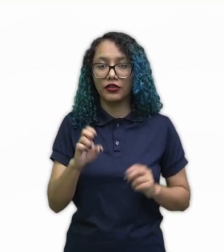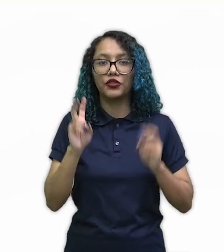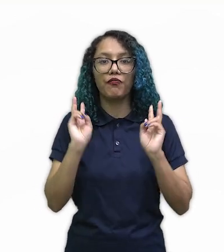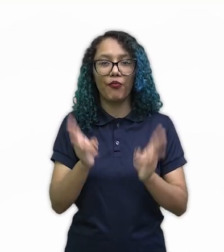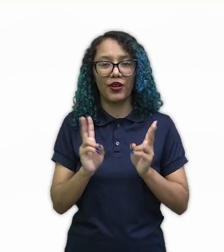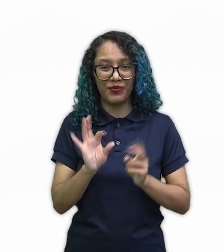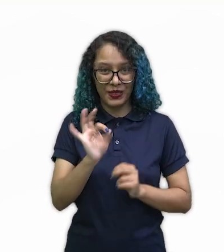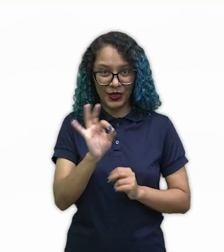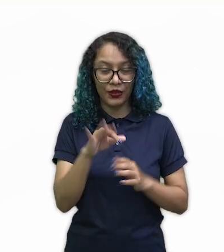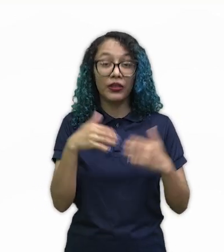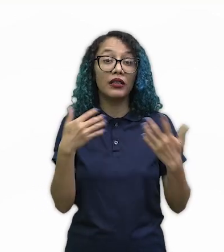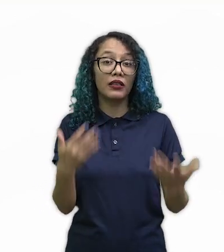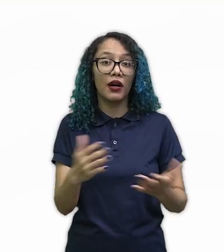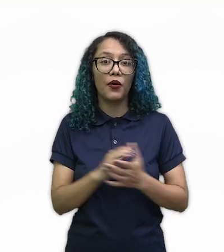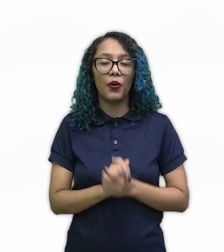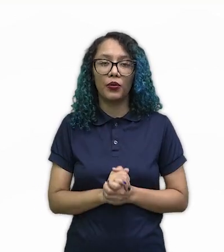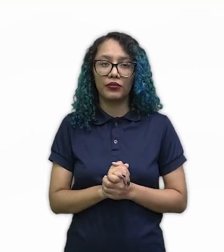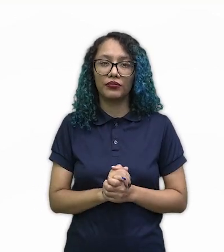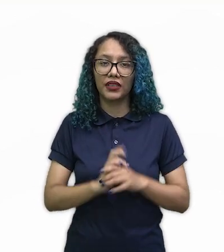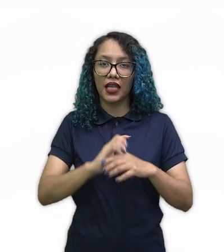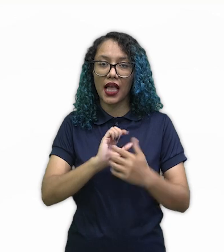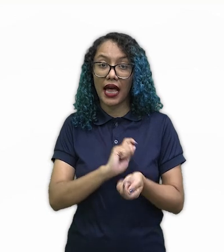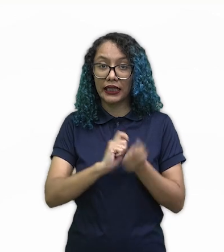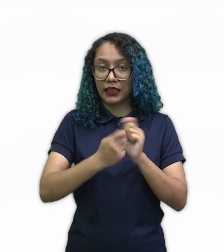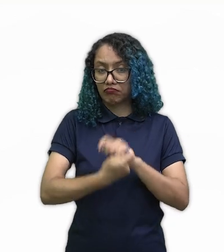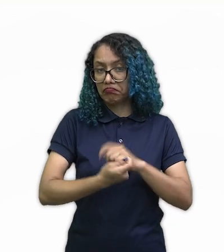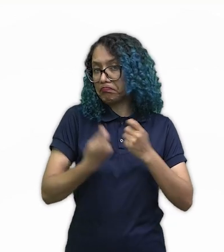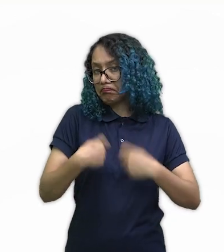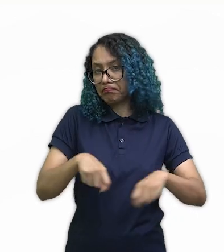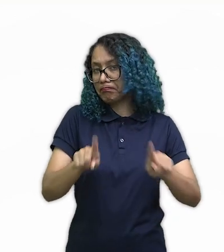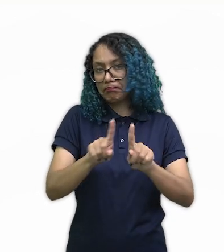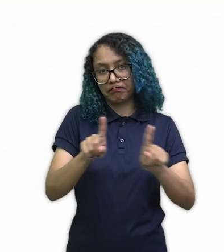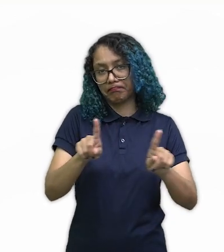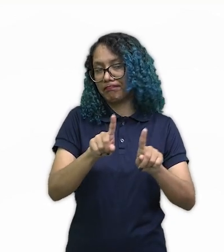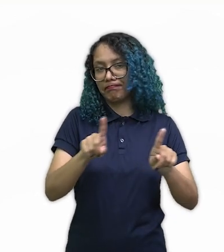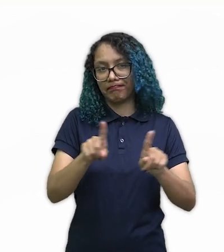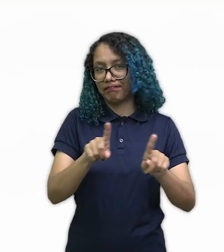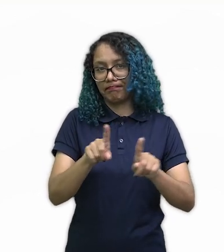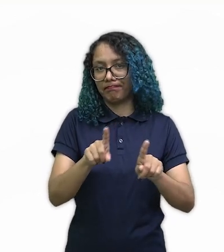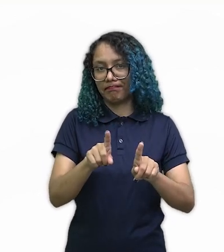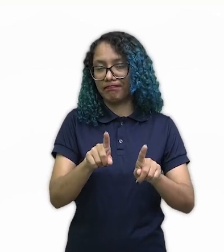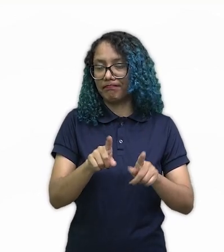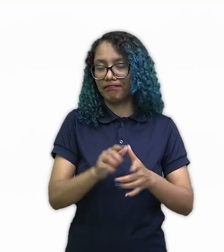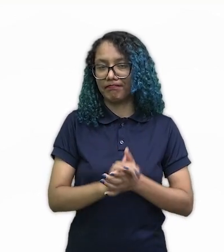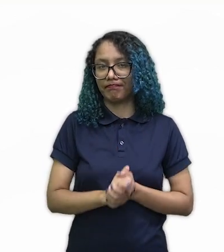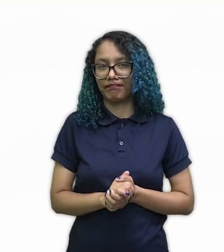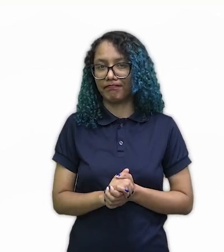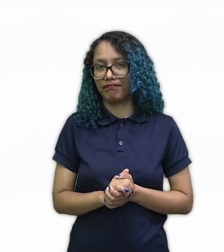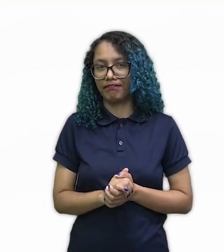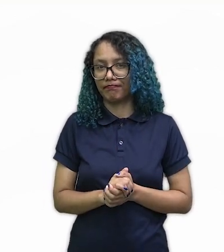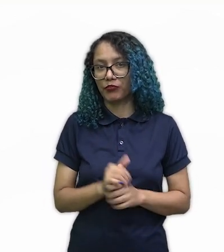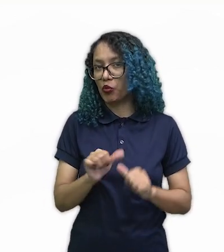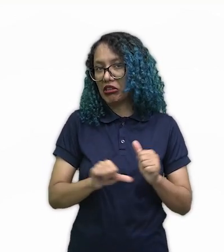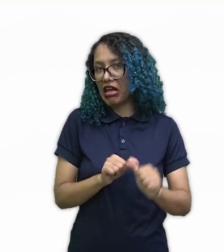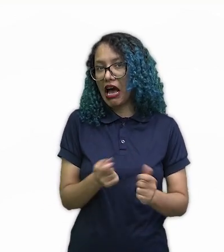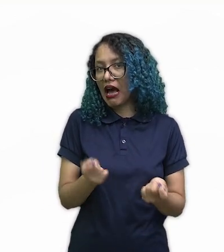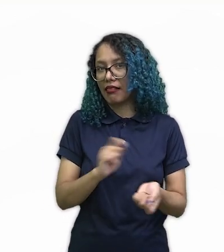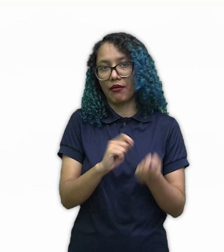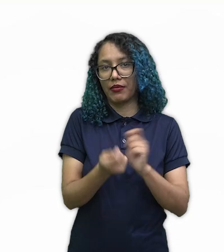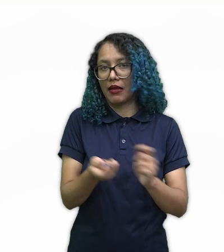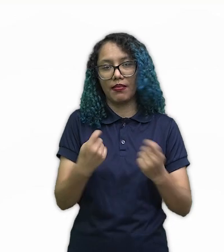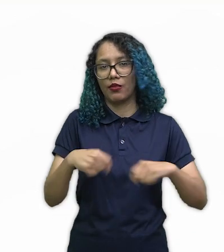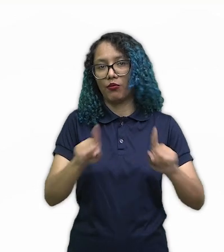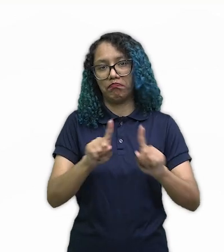caso específico, não há a necessidade de fazer nenhum tipo de transformação, tá